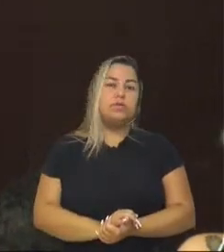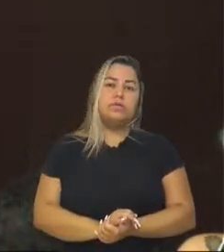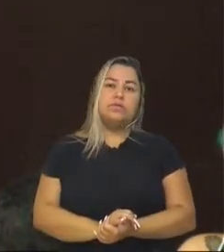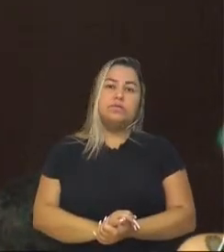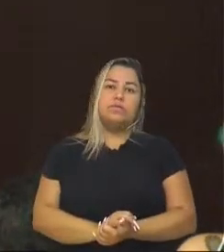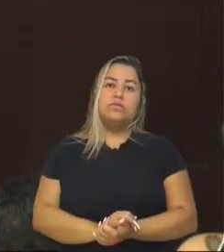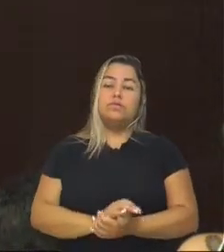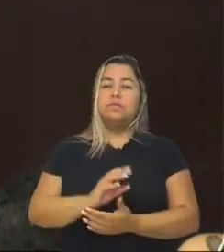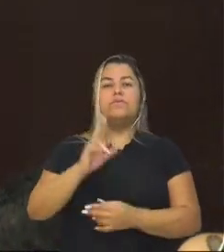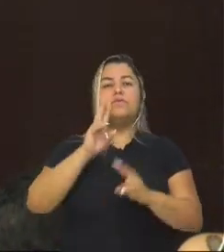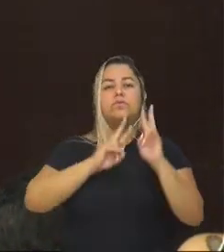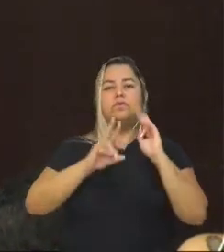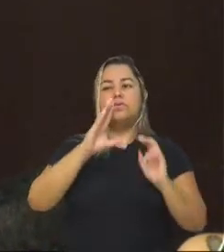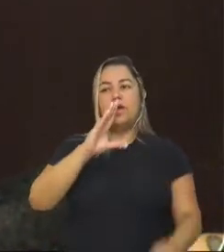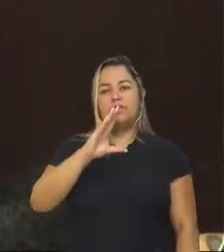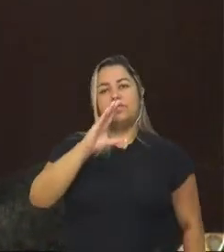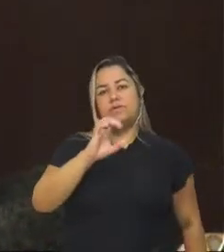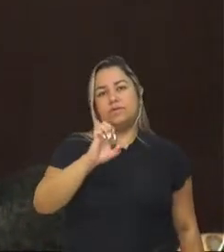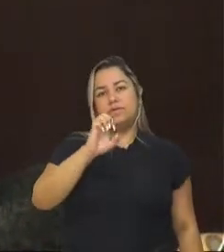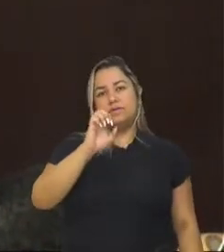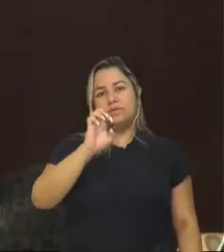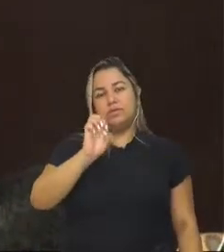vem do céu aqui,